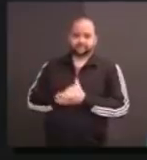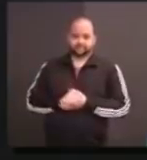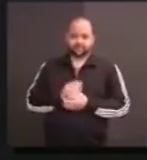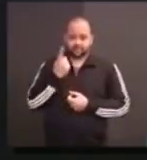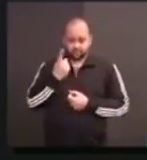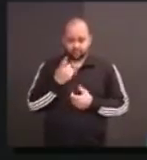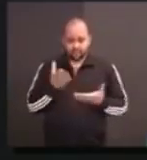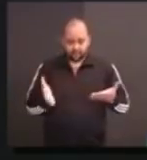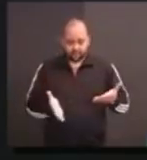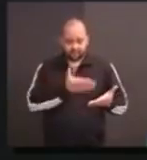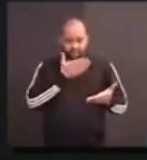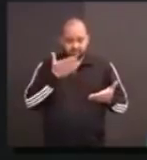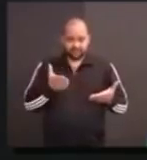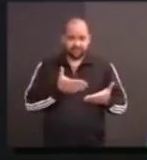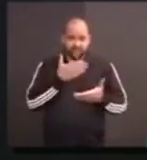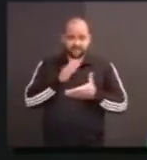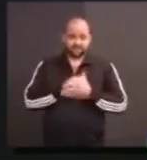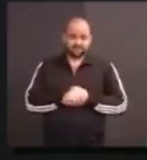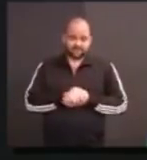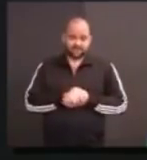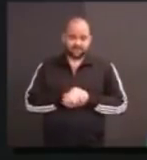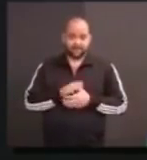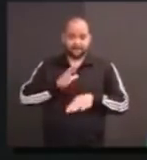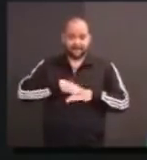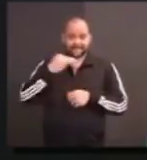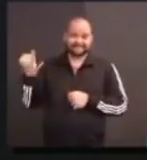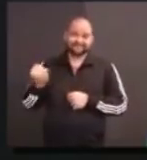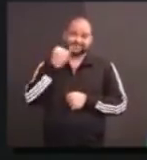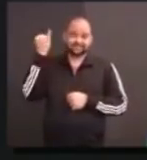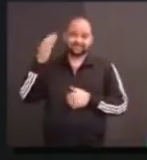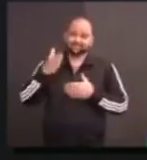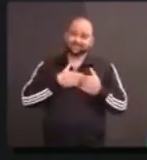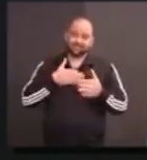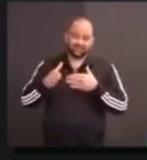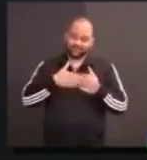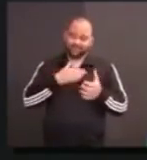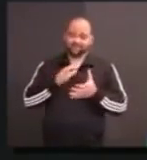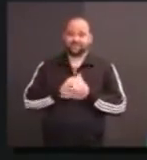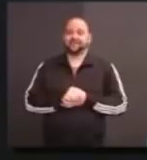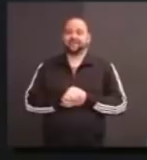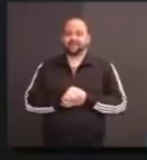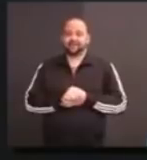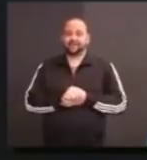Emmanuel vale pela literatura inteira de qualquer médium por aí.